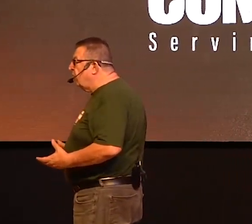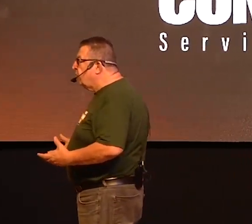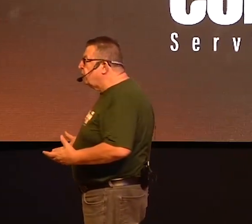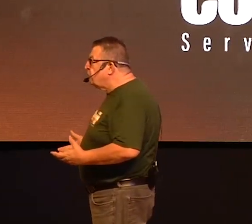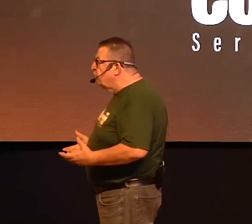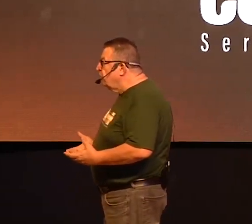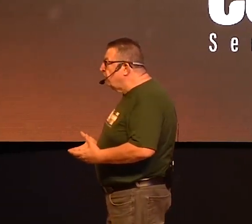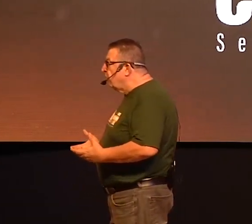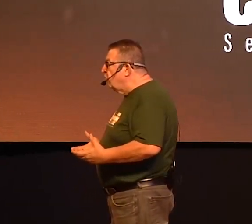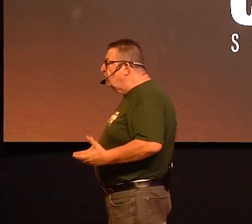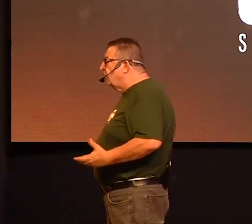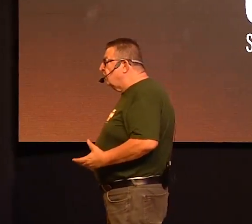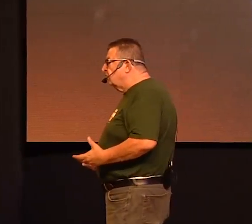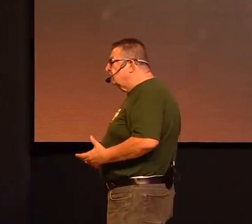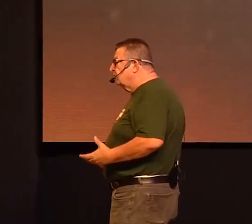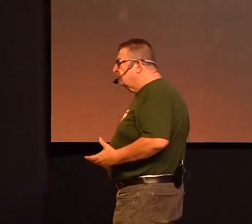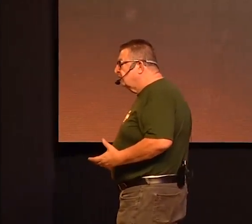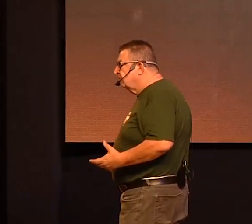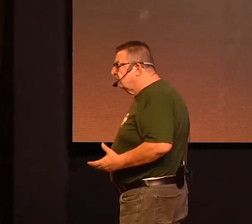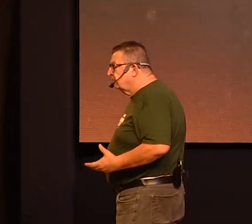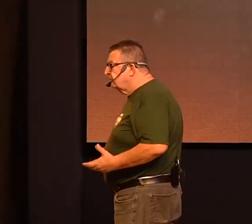Para Neemias precisou de uma pergunta.